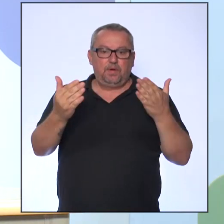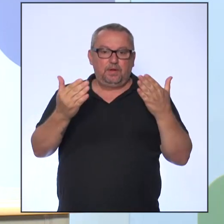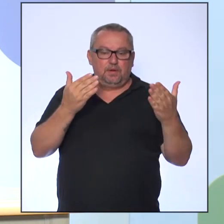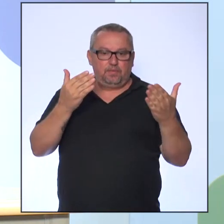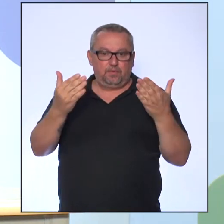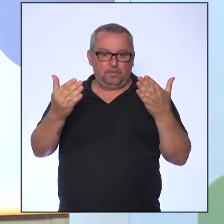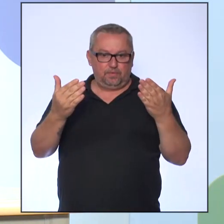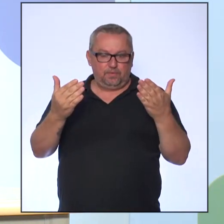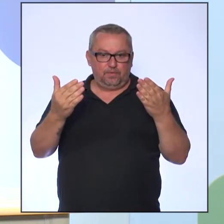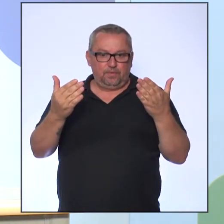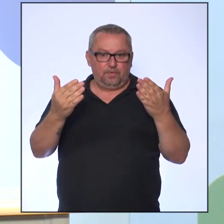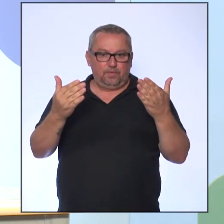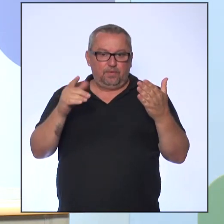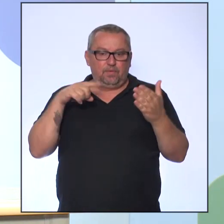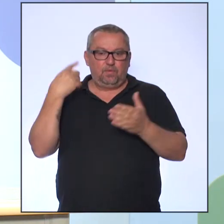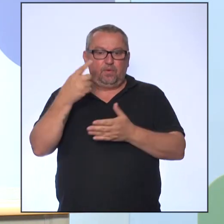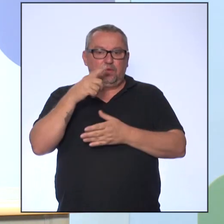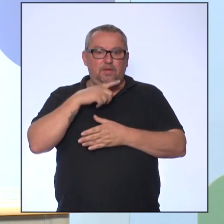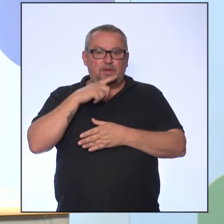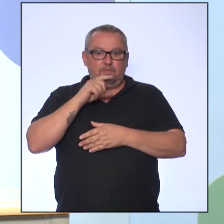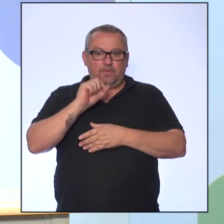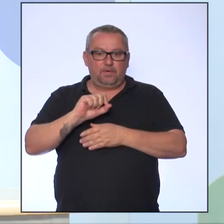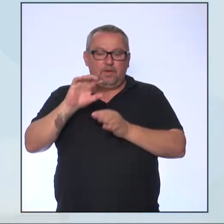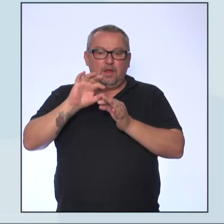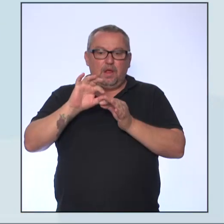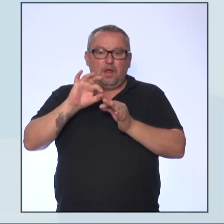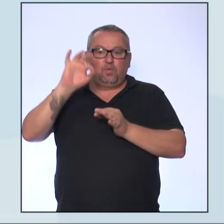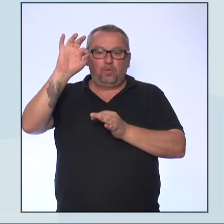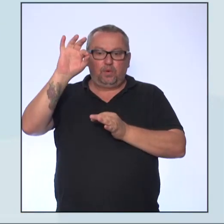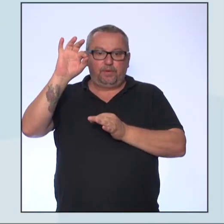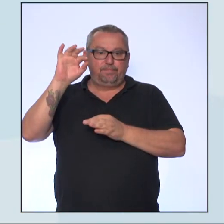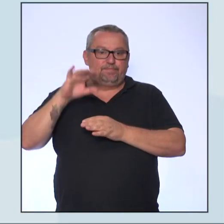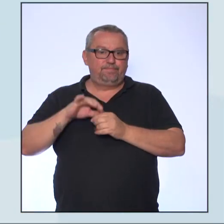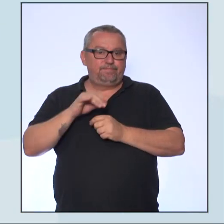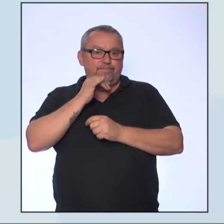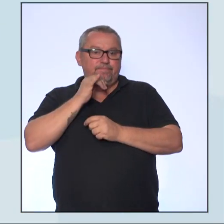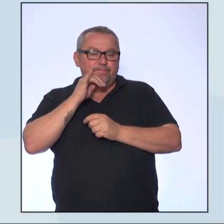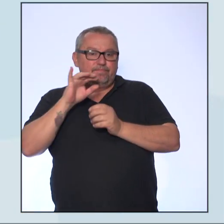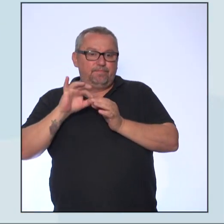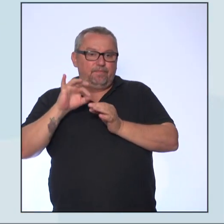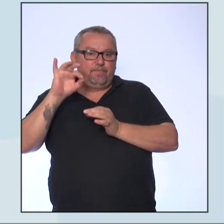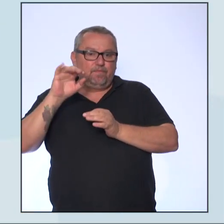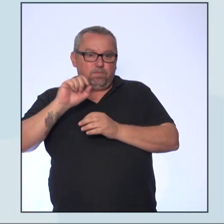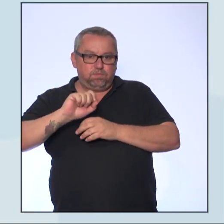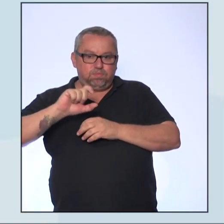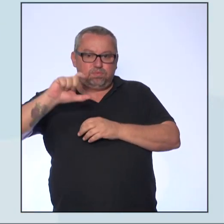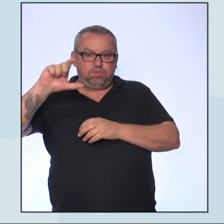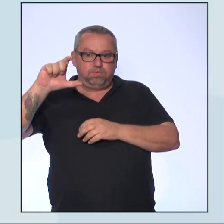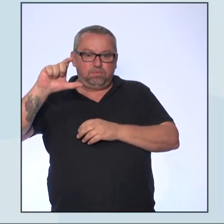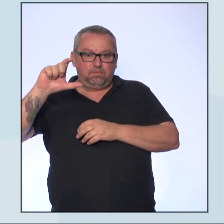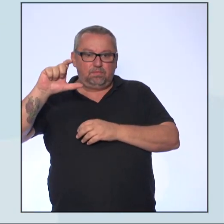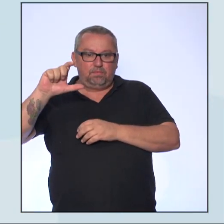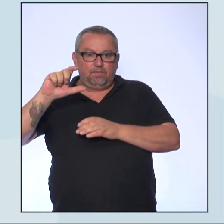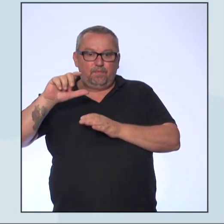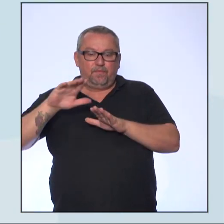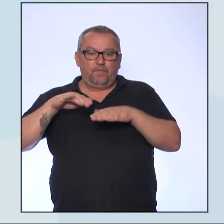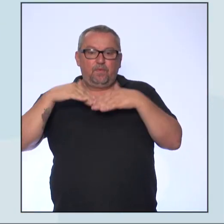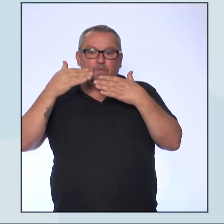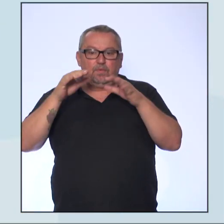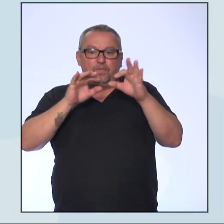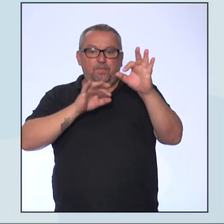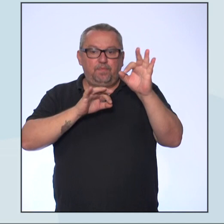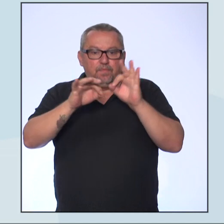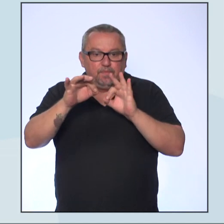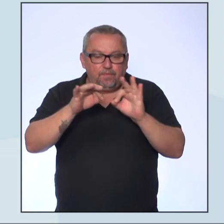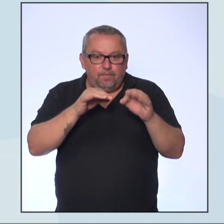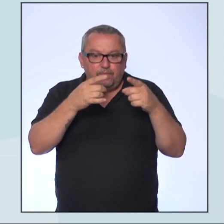tá? Então, nós temos aí altura. Vamos dar um exemplo para que os alunos consigam entender o que é altura. Quando, por exemplo, você está ouvindo